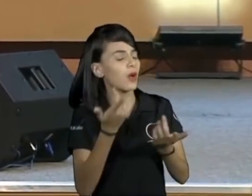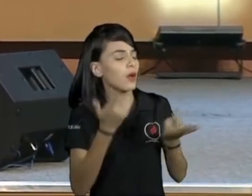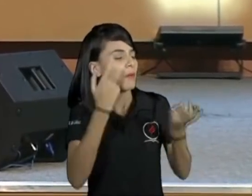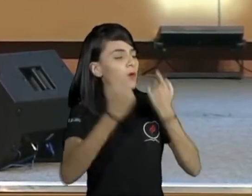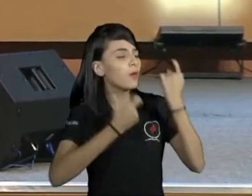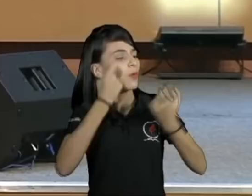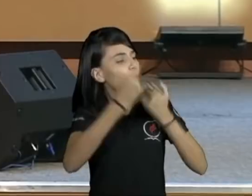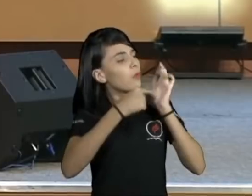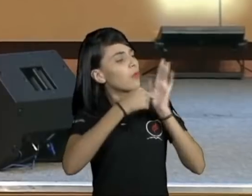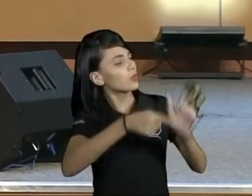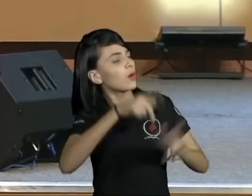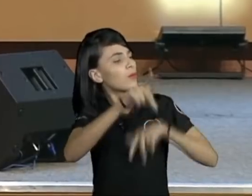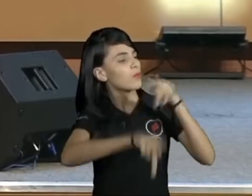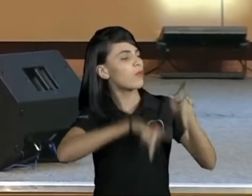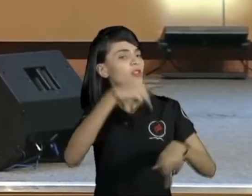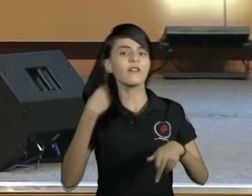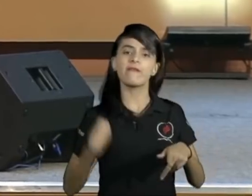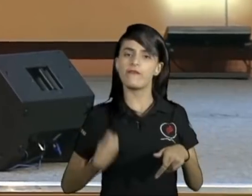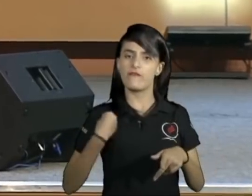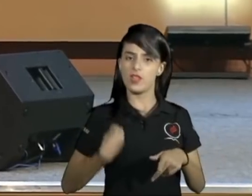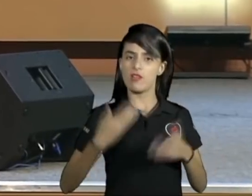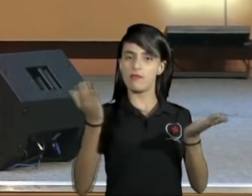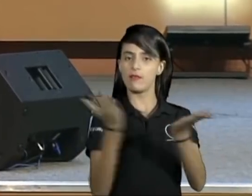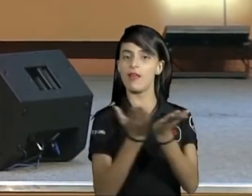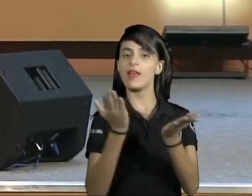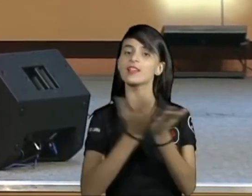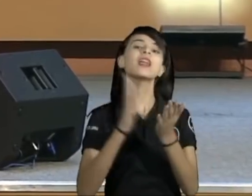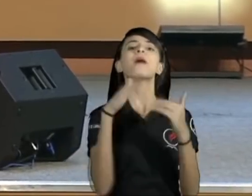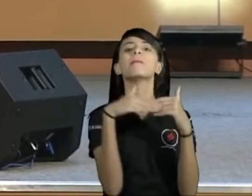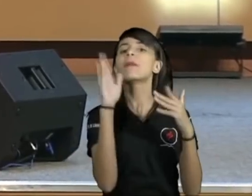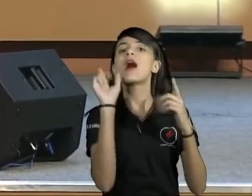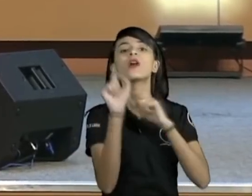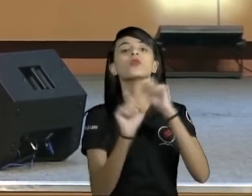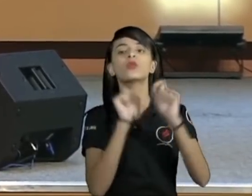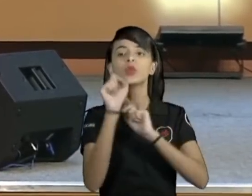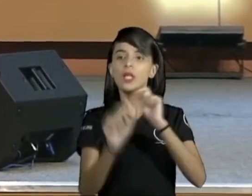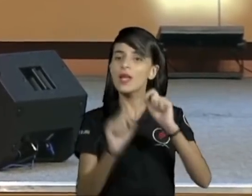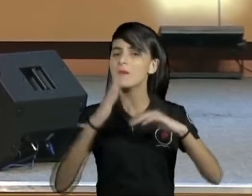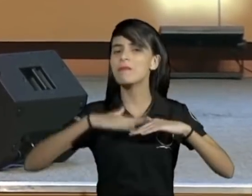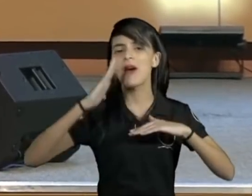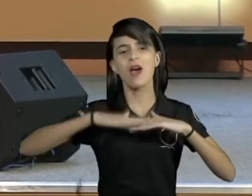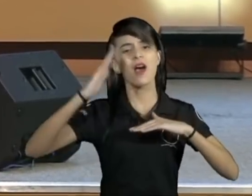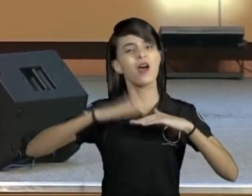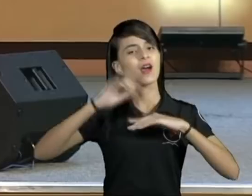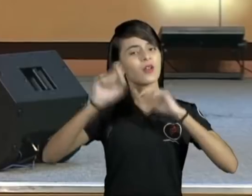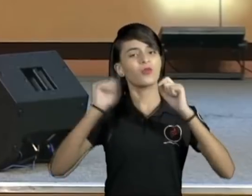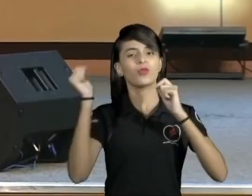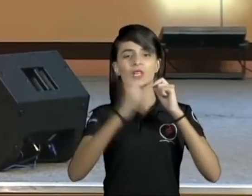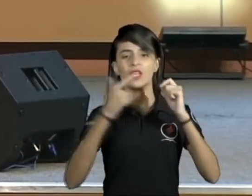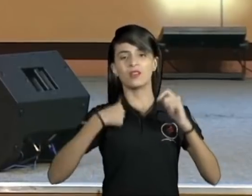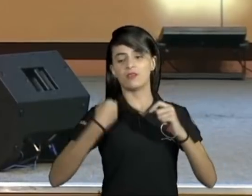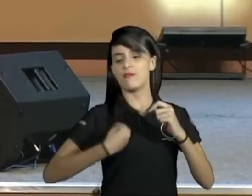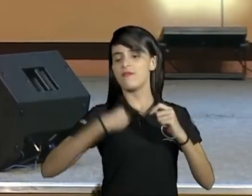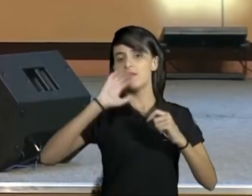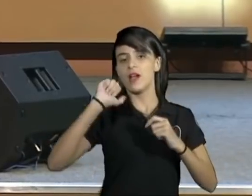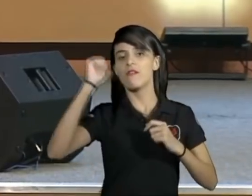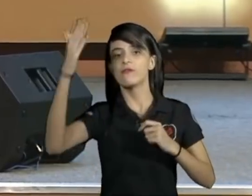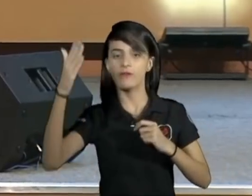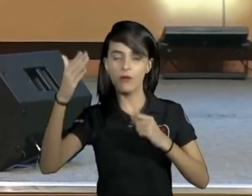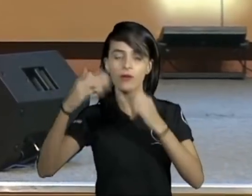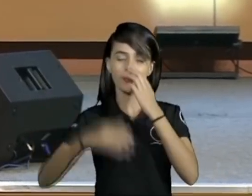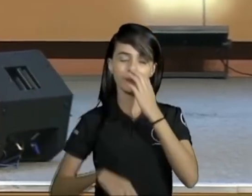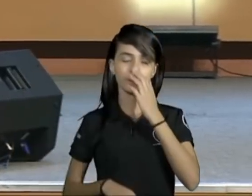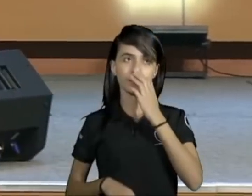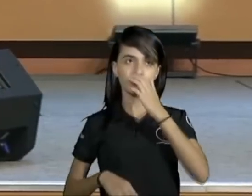mostrar esse povo que vida cristã é muito muito muito mais aquilo que a gente vive fora da